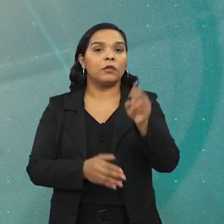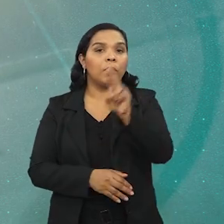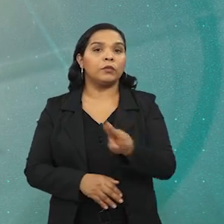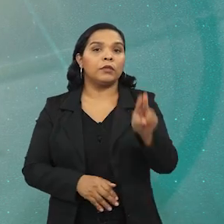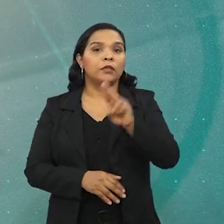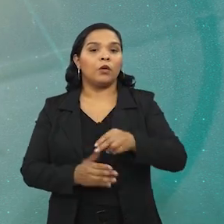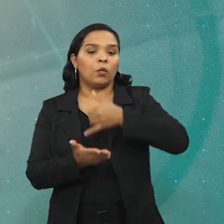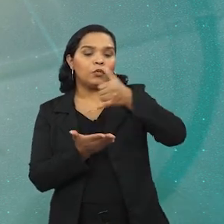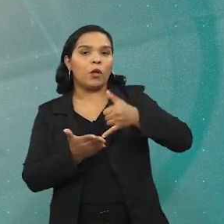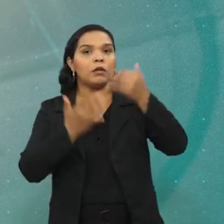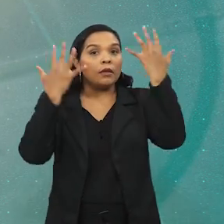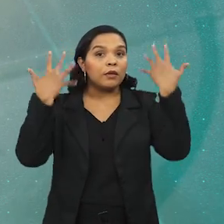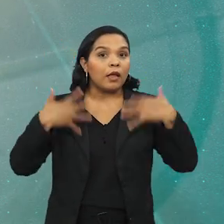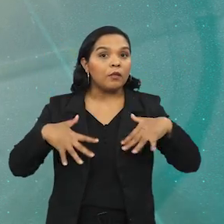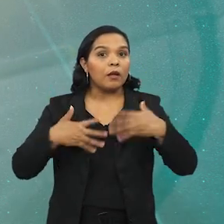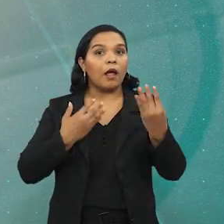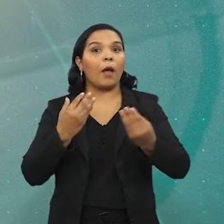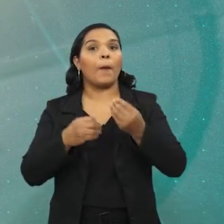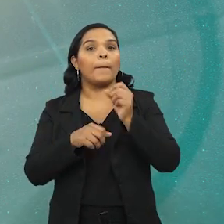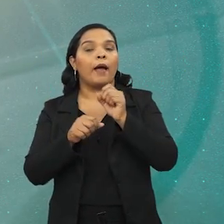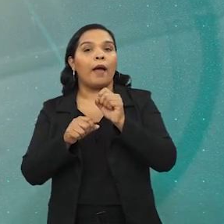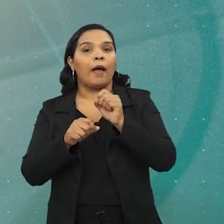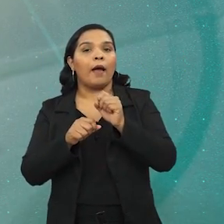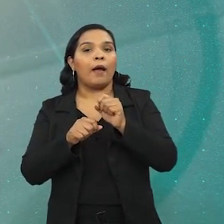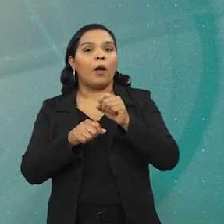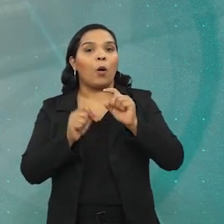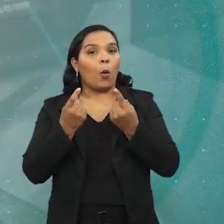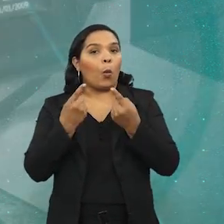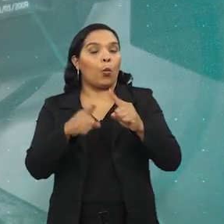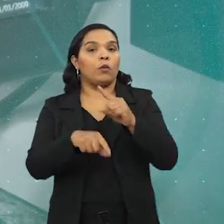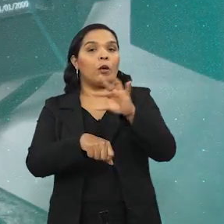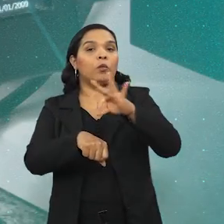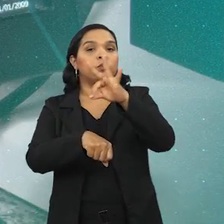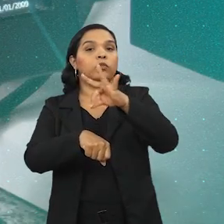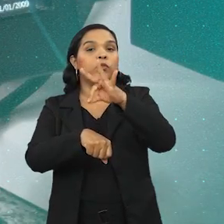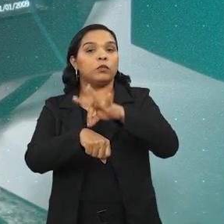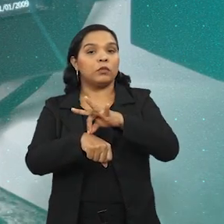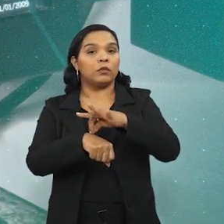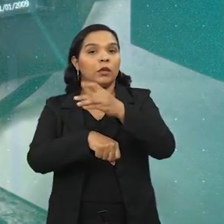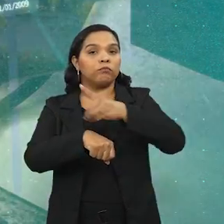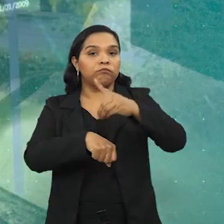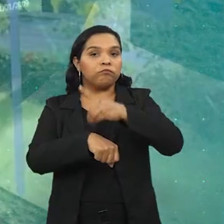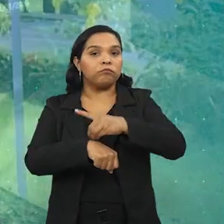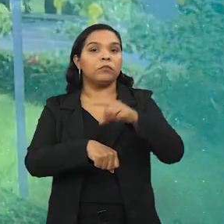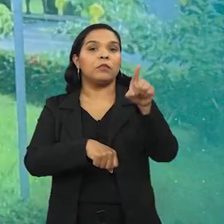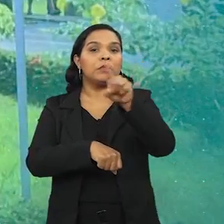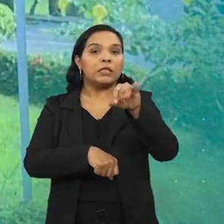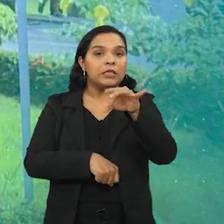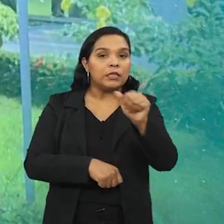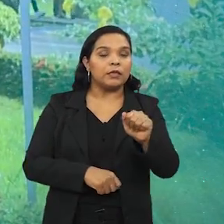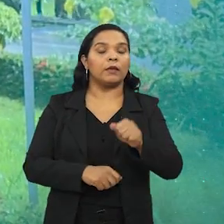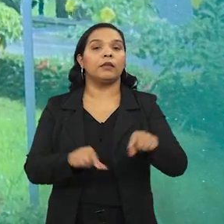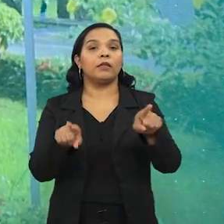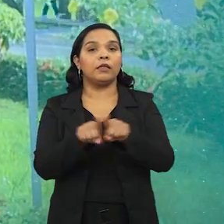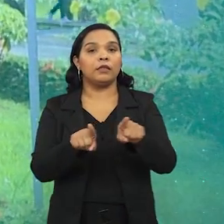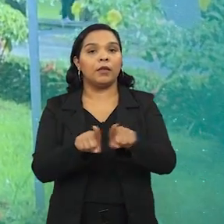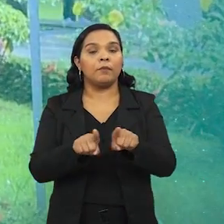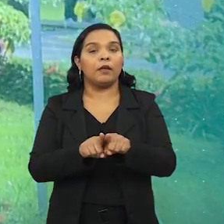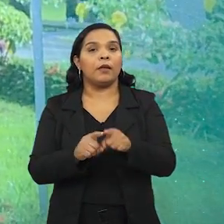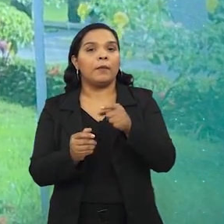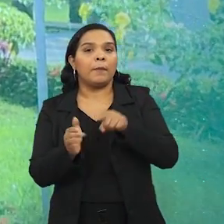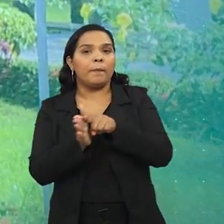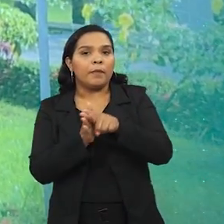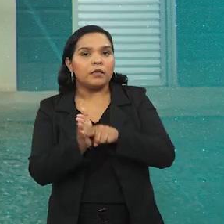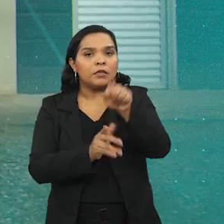óleos naturais como inseticidas contra o mosquito transmissor da dengue, zika e chikungunya. E ainda, pesquisadores